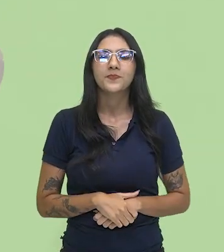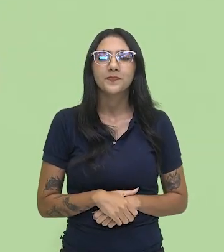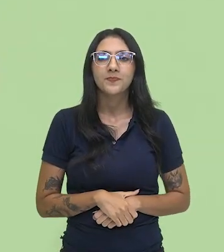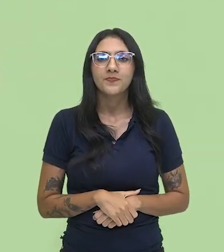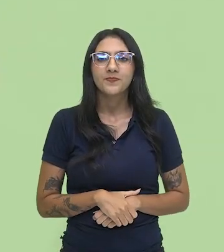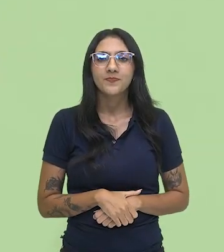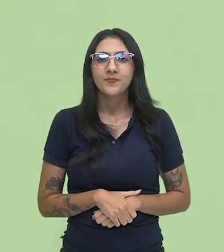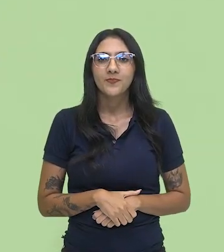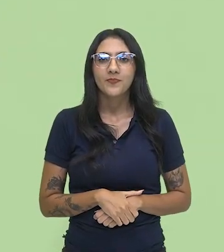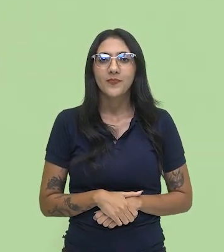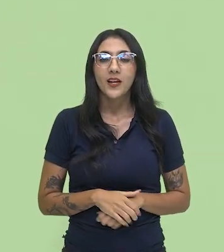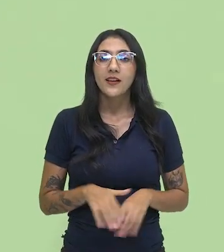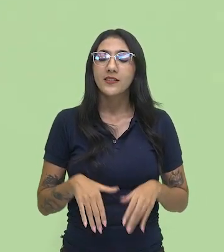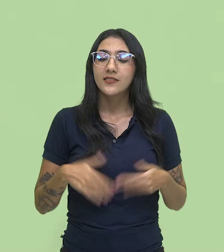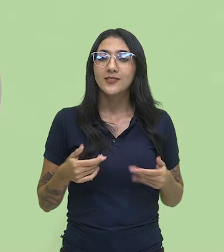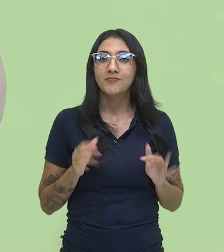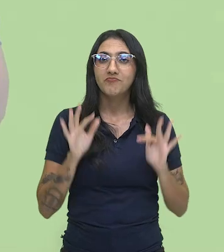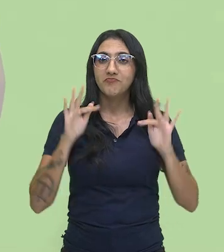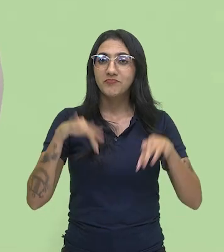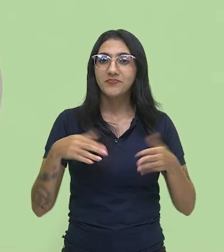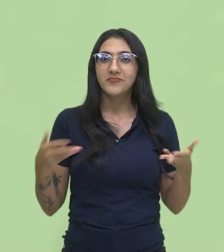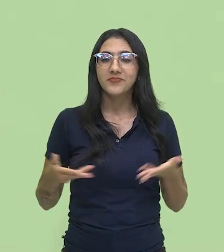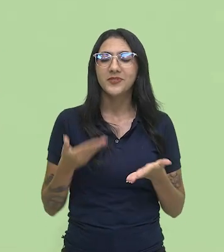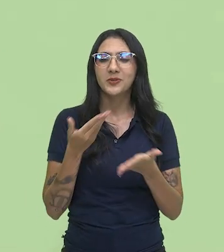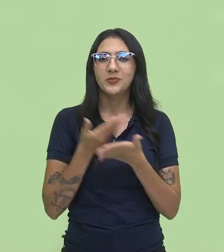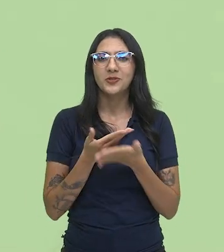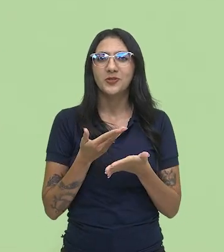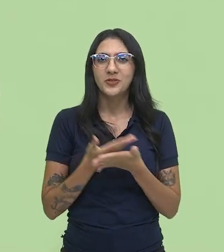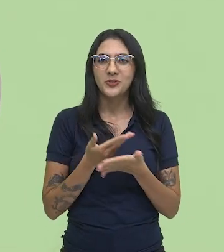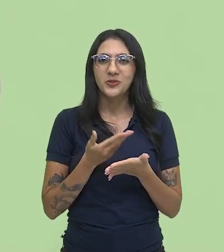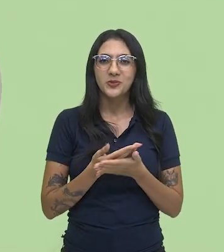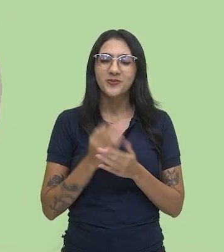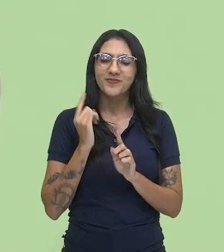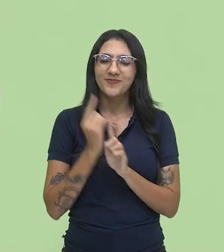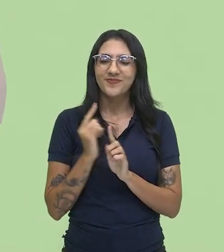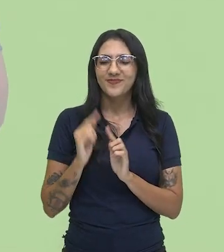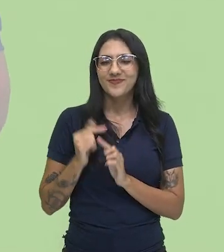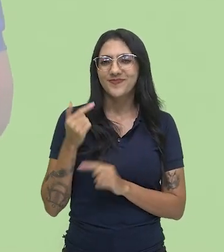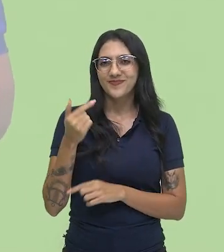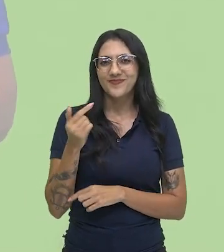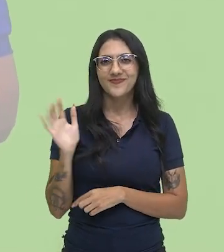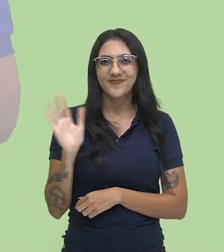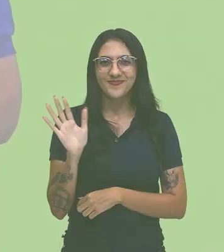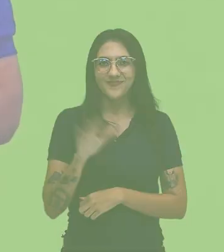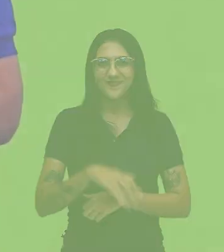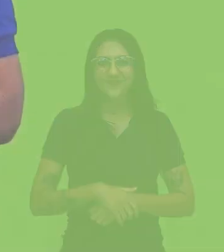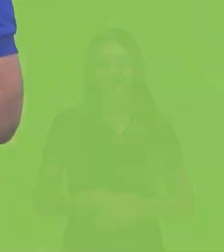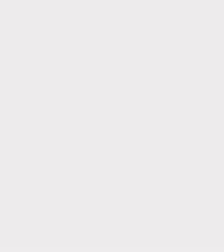E assim eu termino a aula de hoje e até mais.